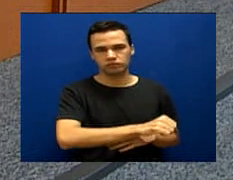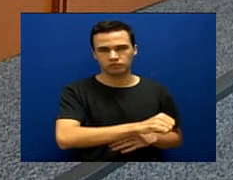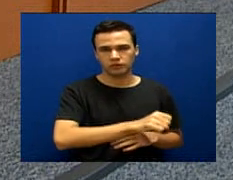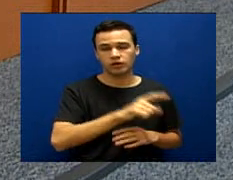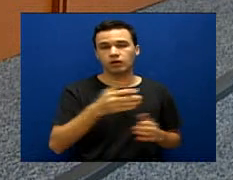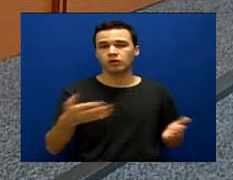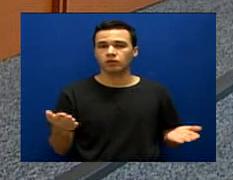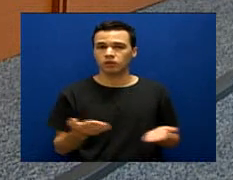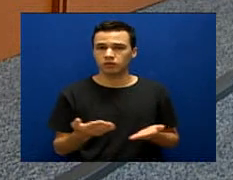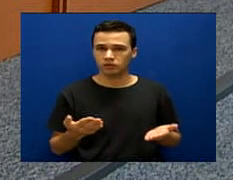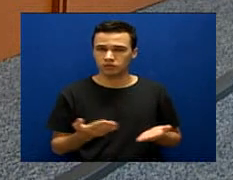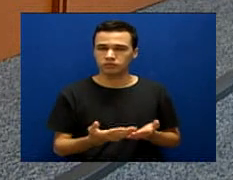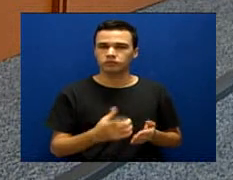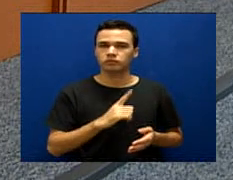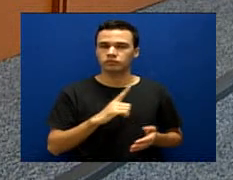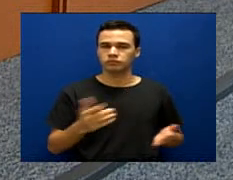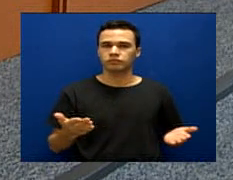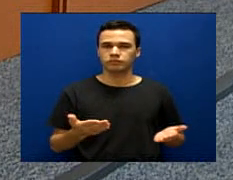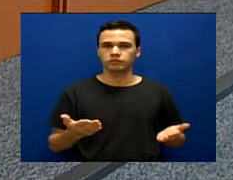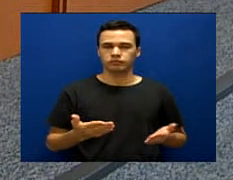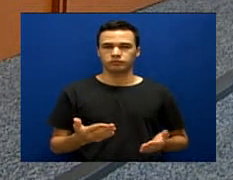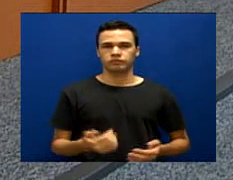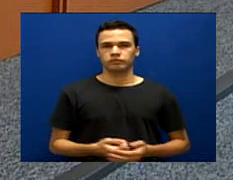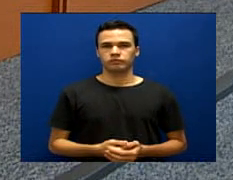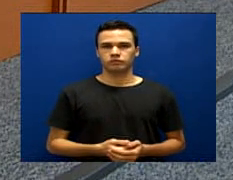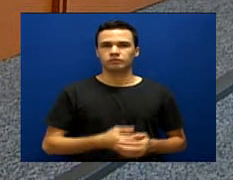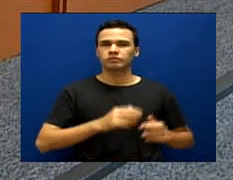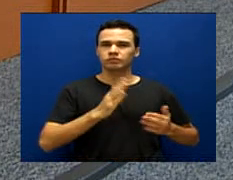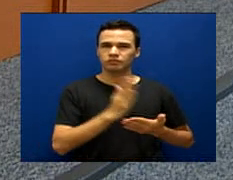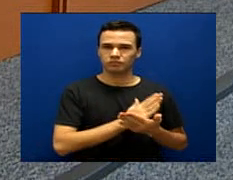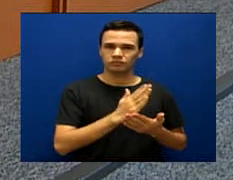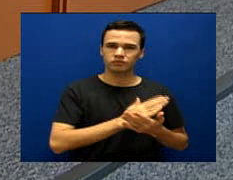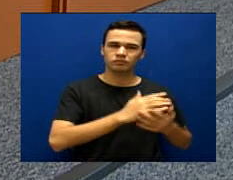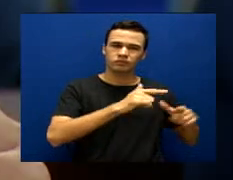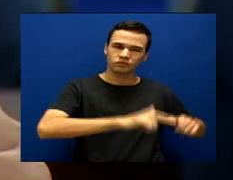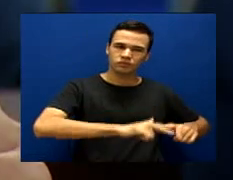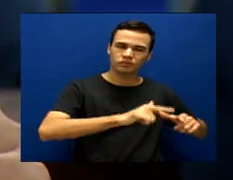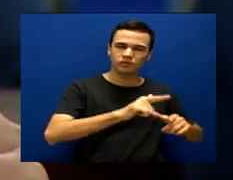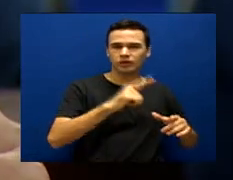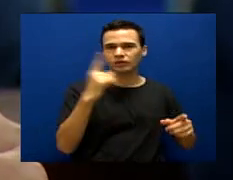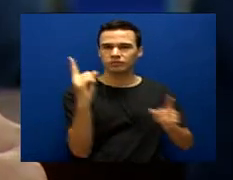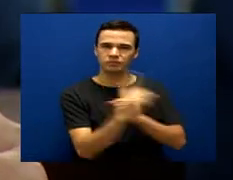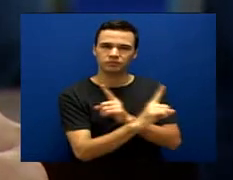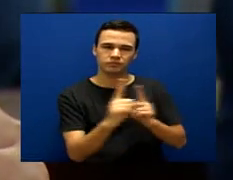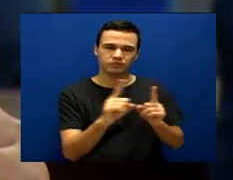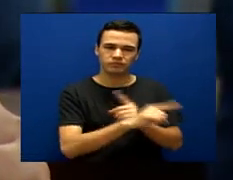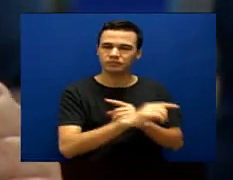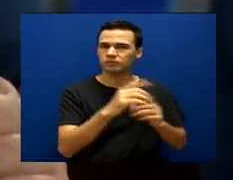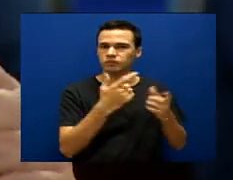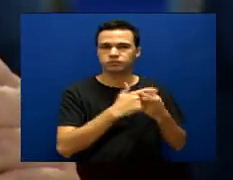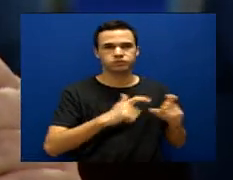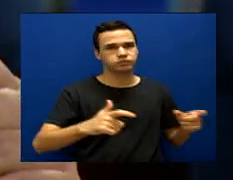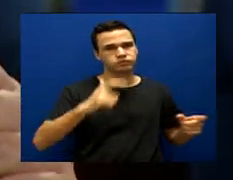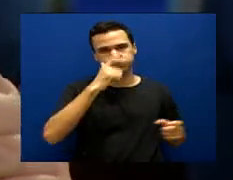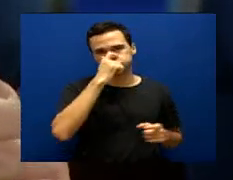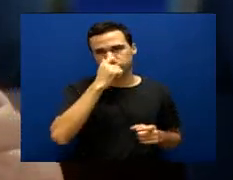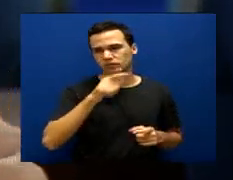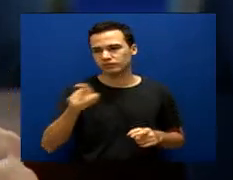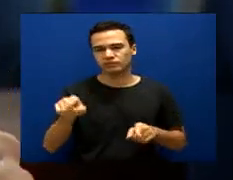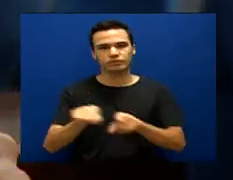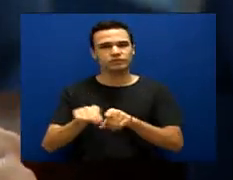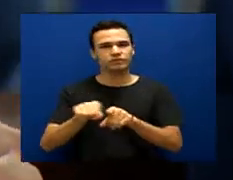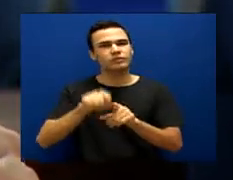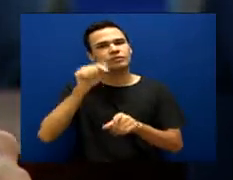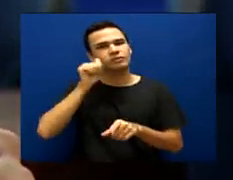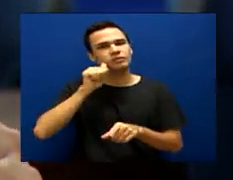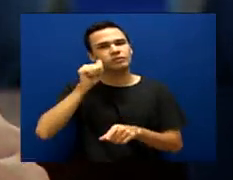gente se encontra numa situação de lares temporários lotados. Tem nossas amigas aqui, as Esbranas, por